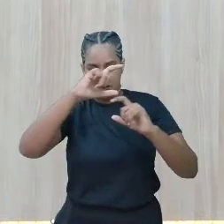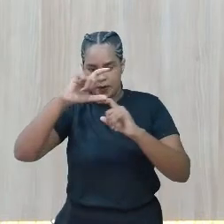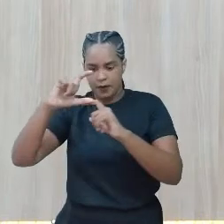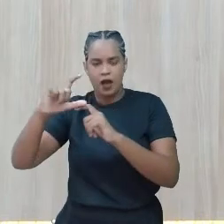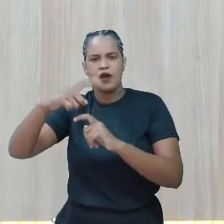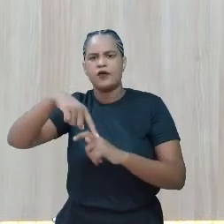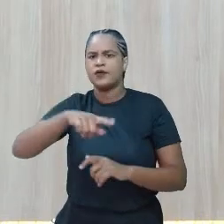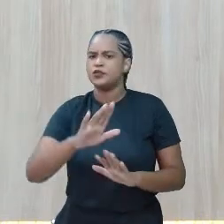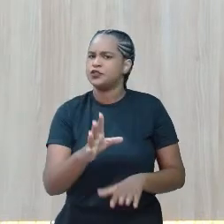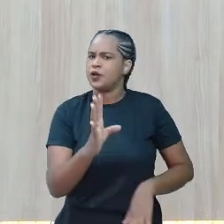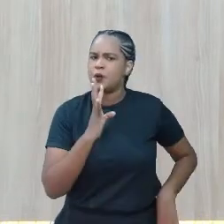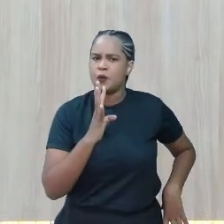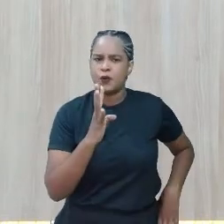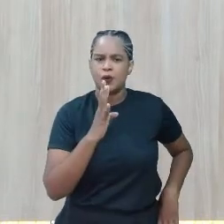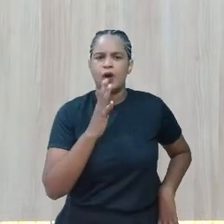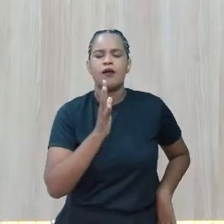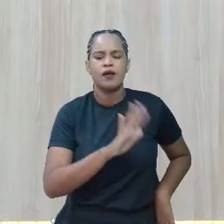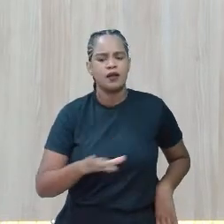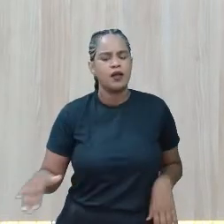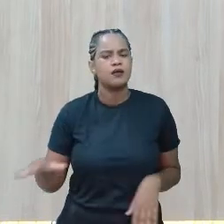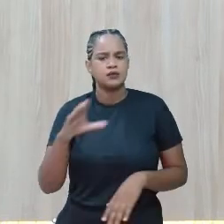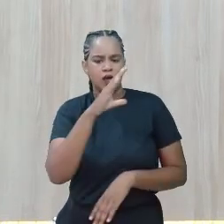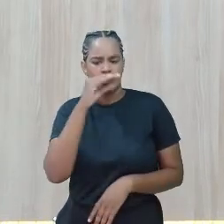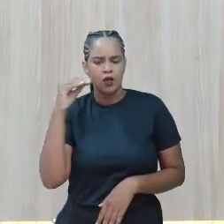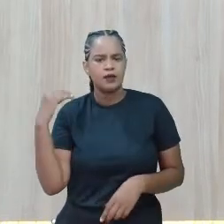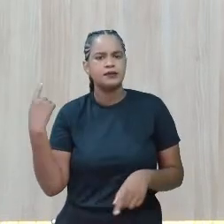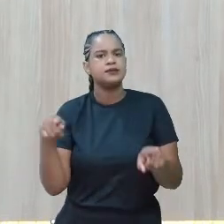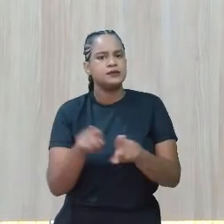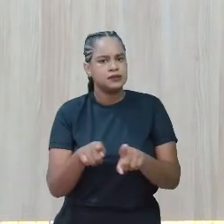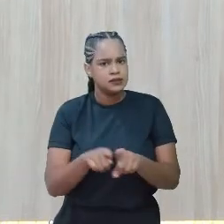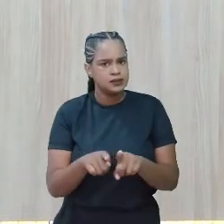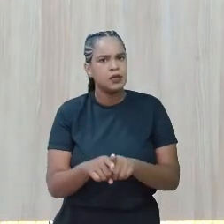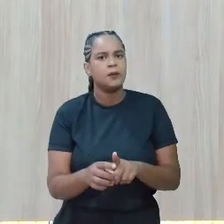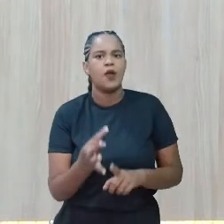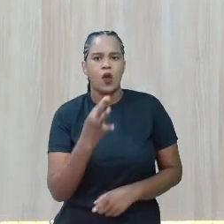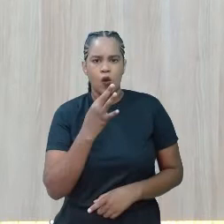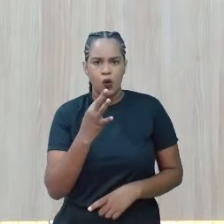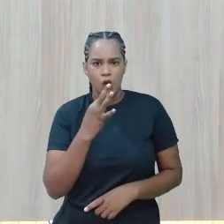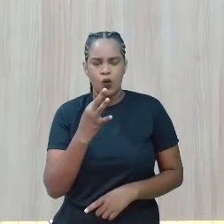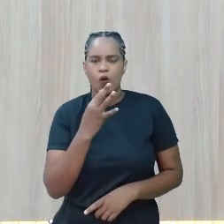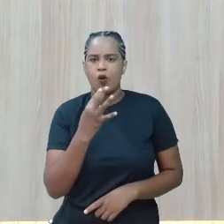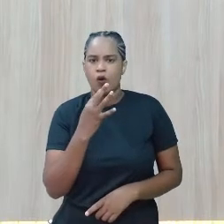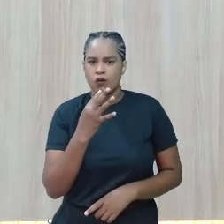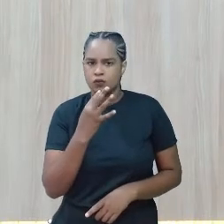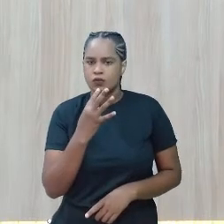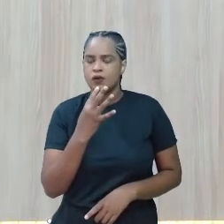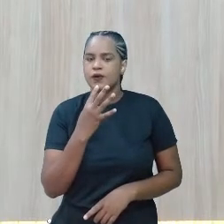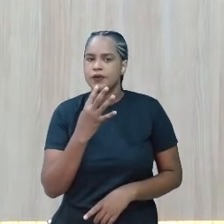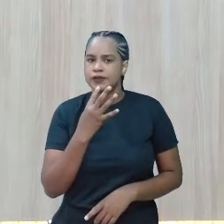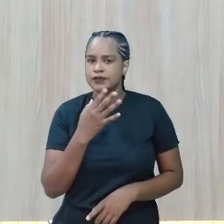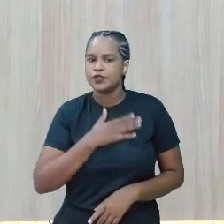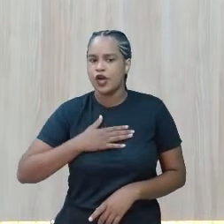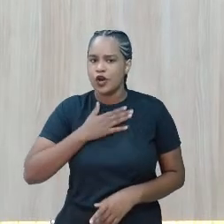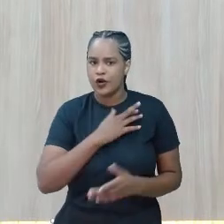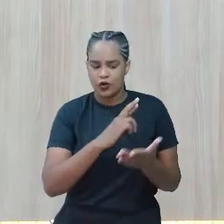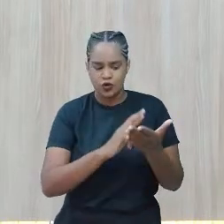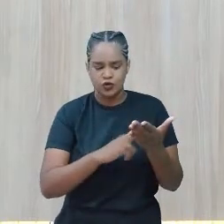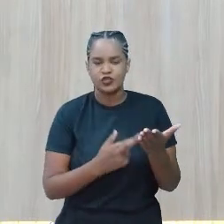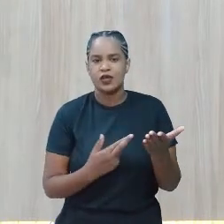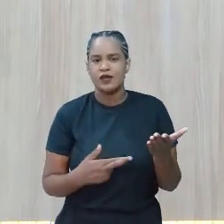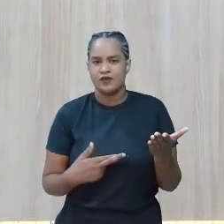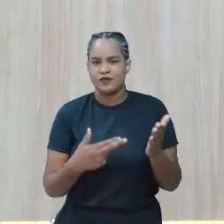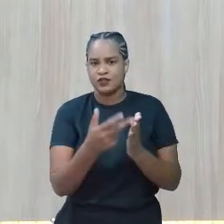um certo apego, não é, apreço por este conteúdo, essa revista